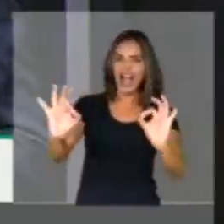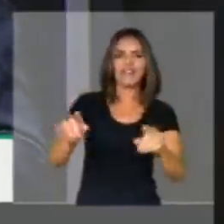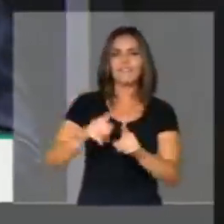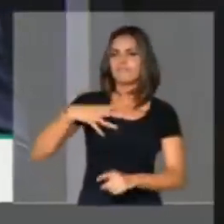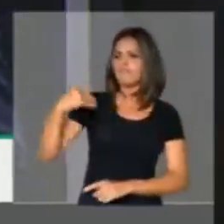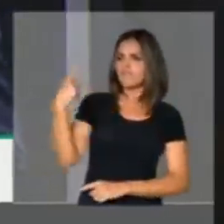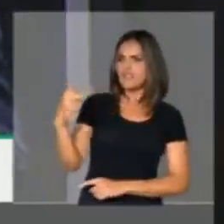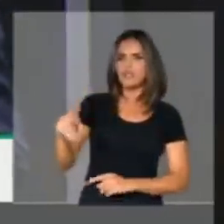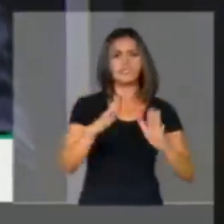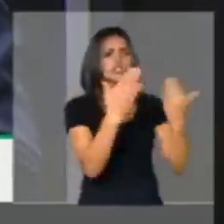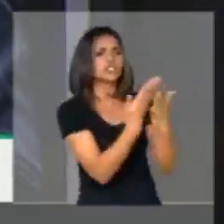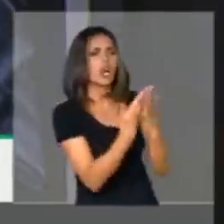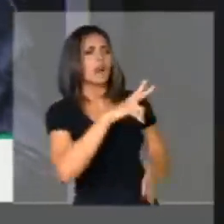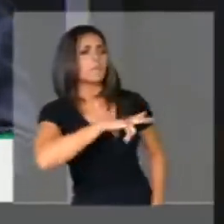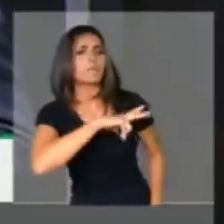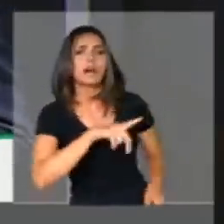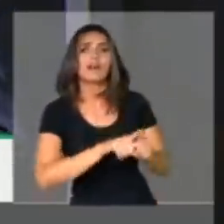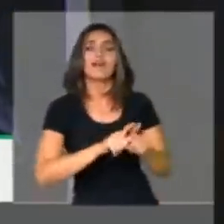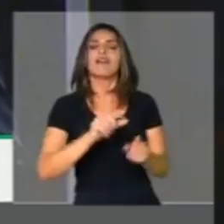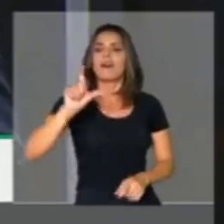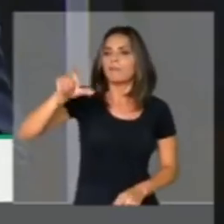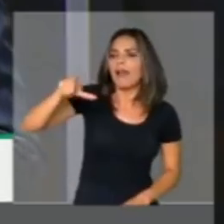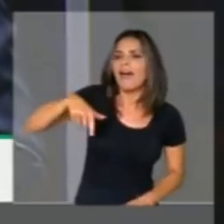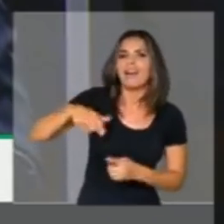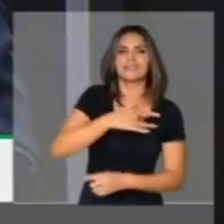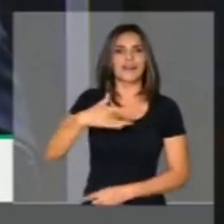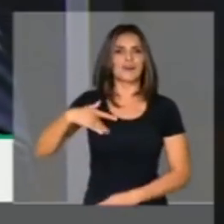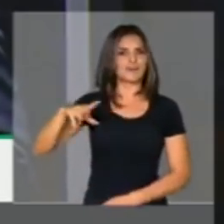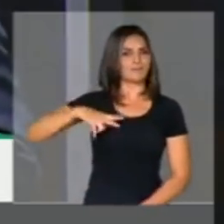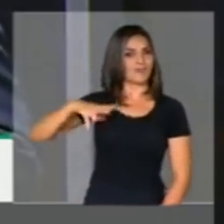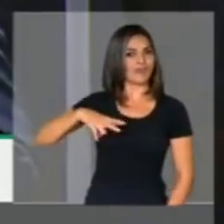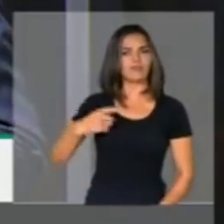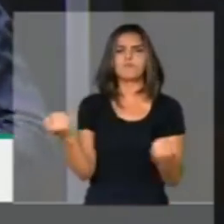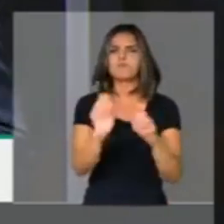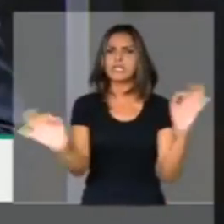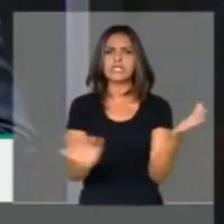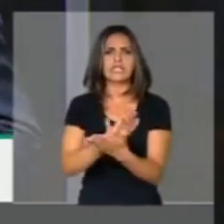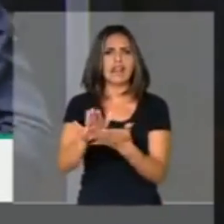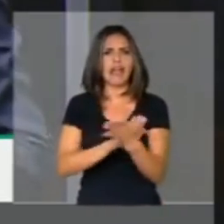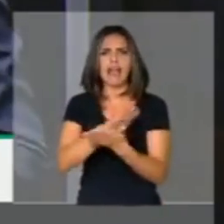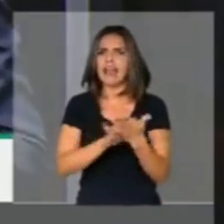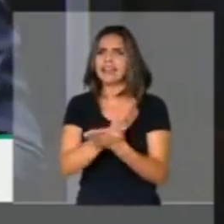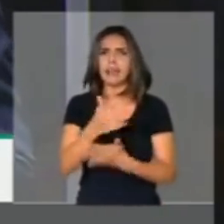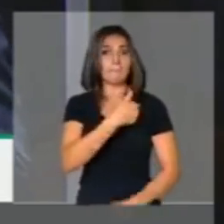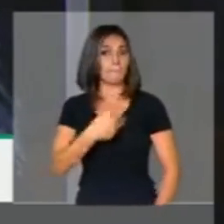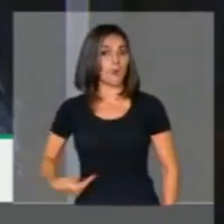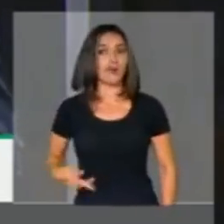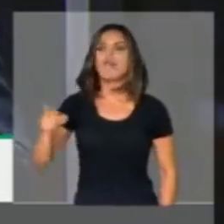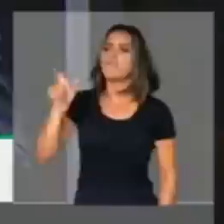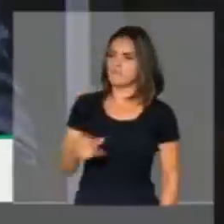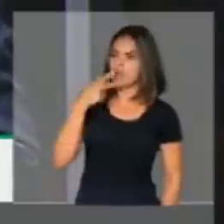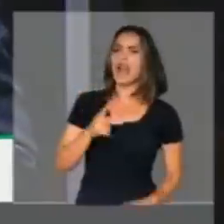os seus filhos estudam em escolas particulares, que tem convênio de saúde particular, que não precisa de nenhum serviço público e que diz que